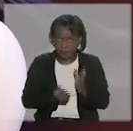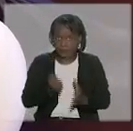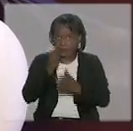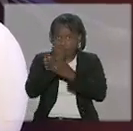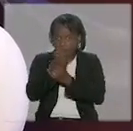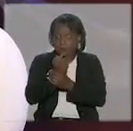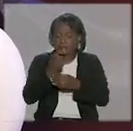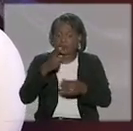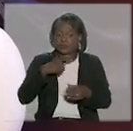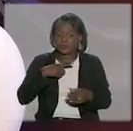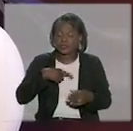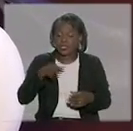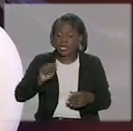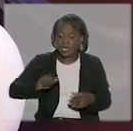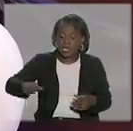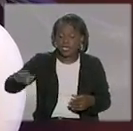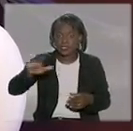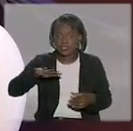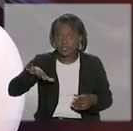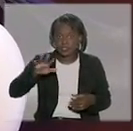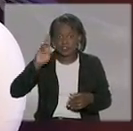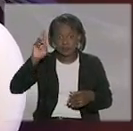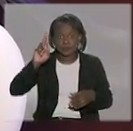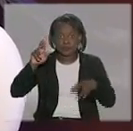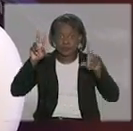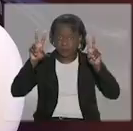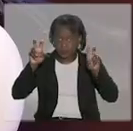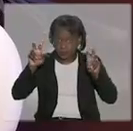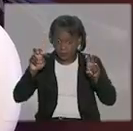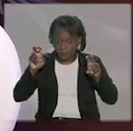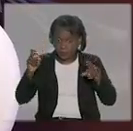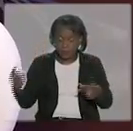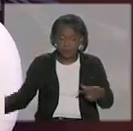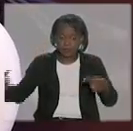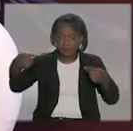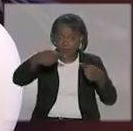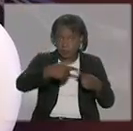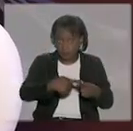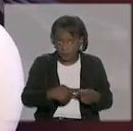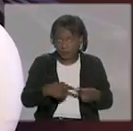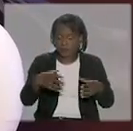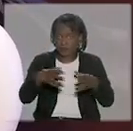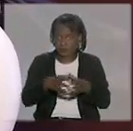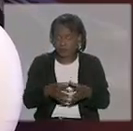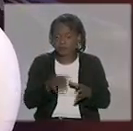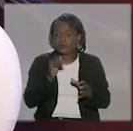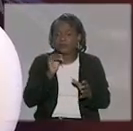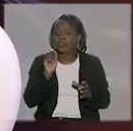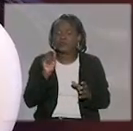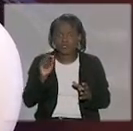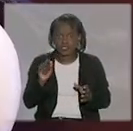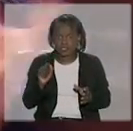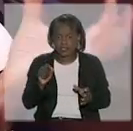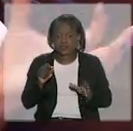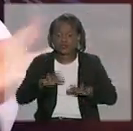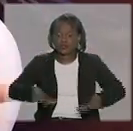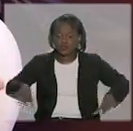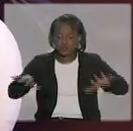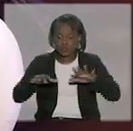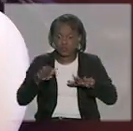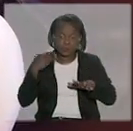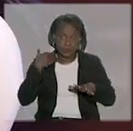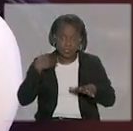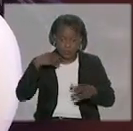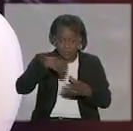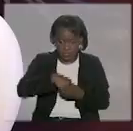sustentabilidade, a minha área responde por um tema que é transversal à organização. O que significa isso? Todas as